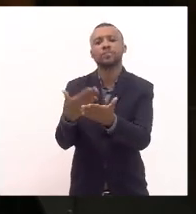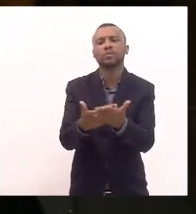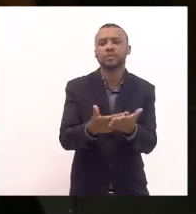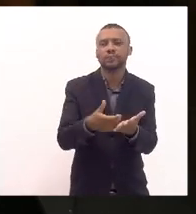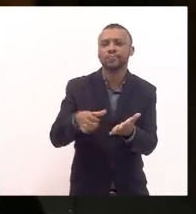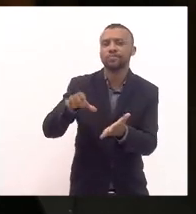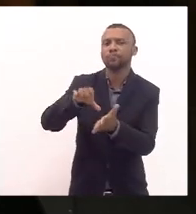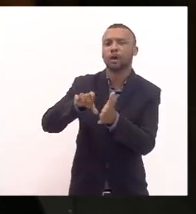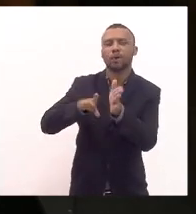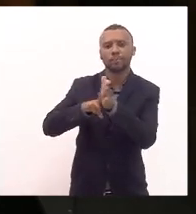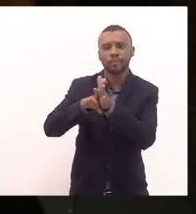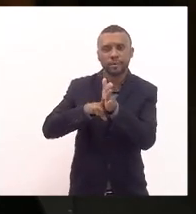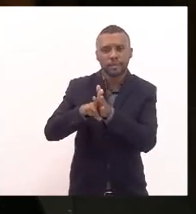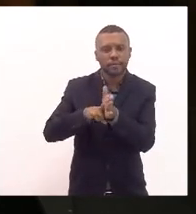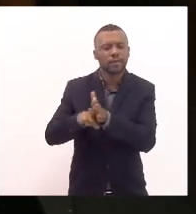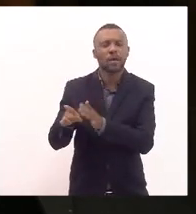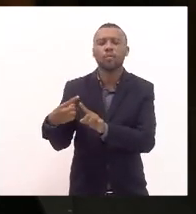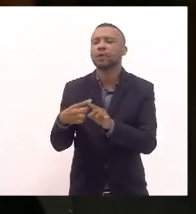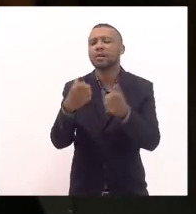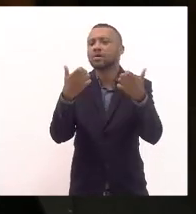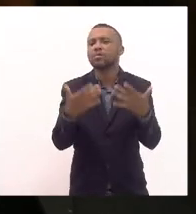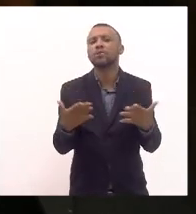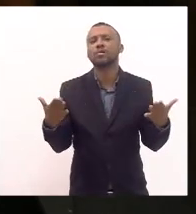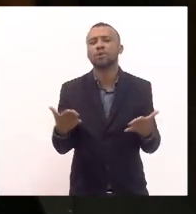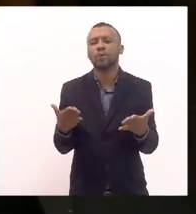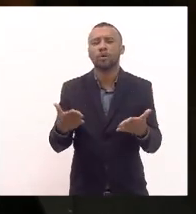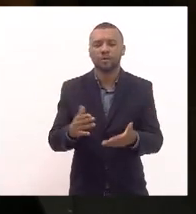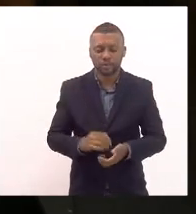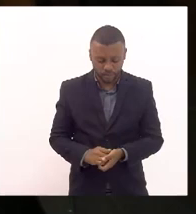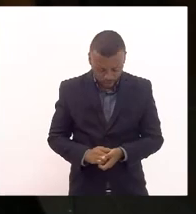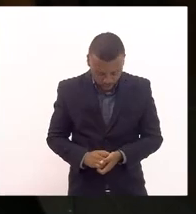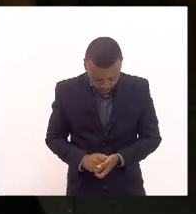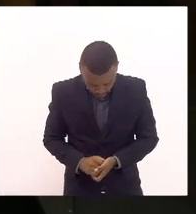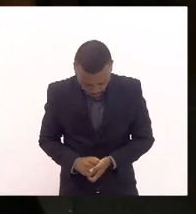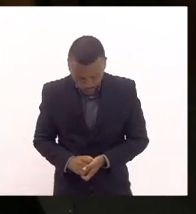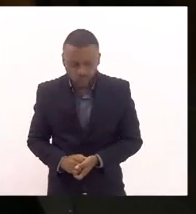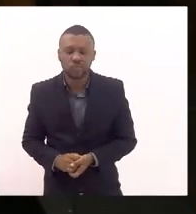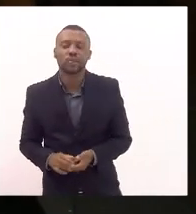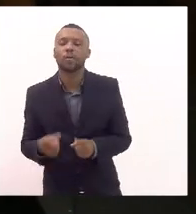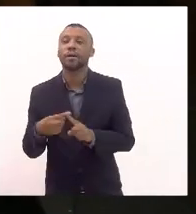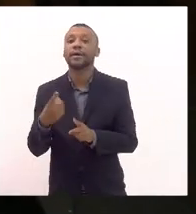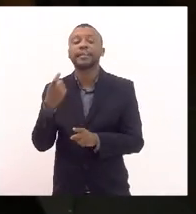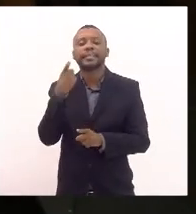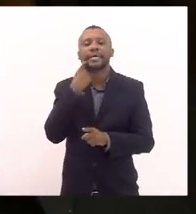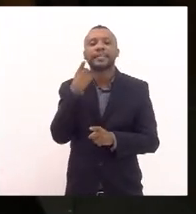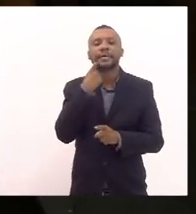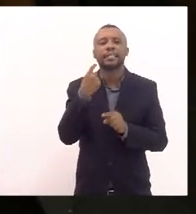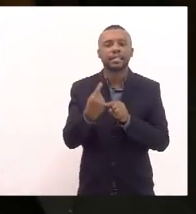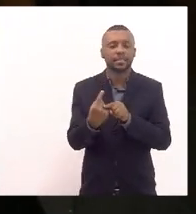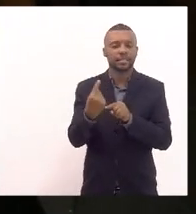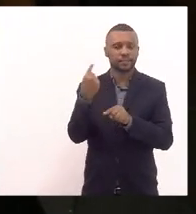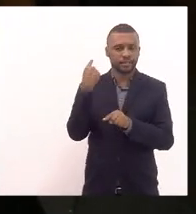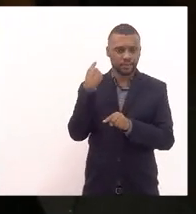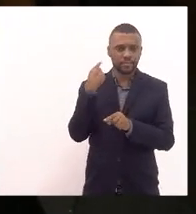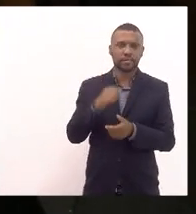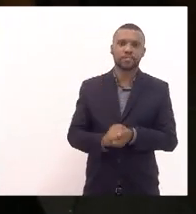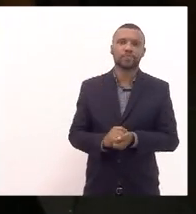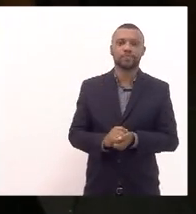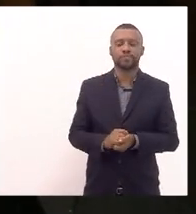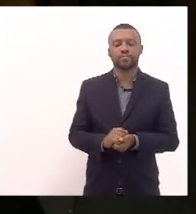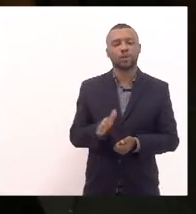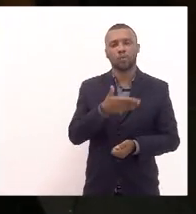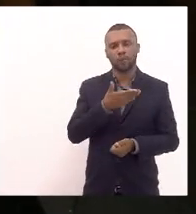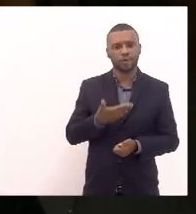e outros polos de pesquisa e por que que falo isso aqui hoje é porque na sexta-feira o